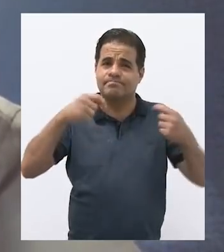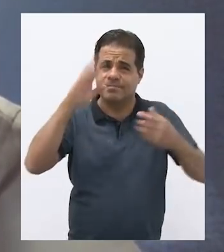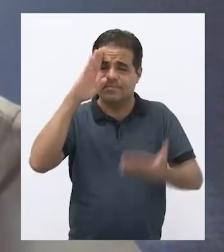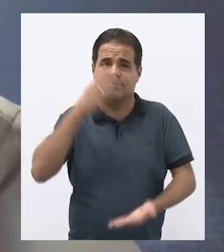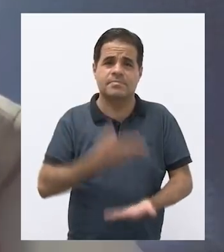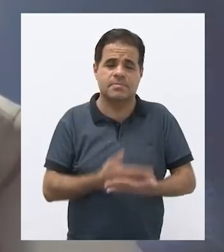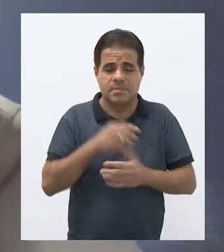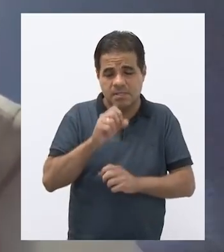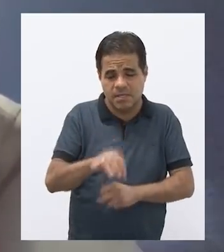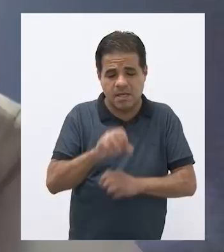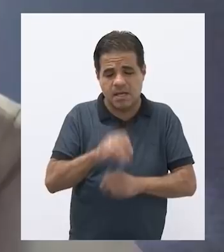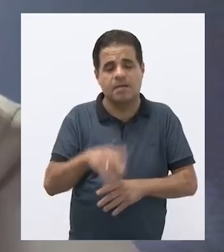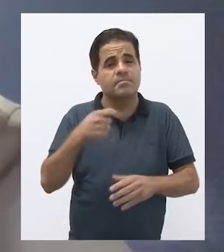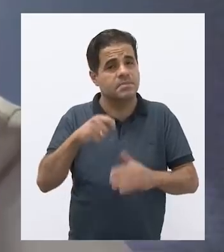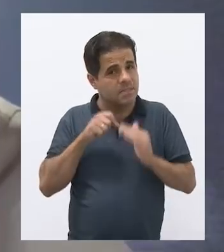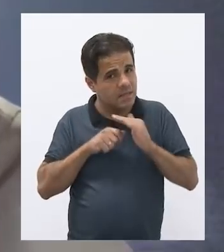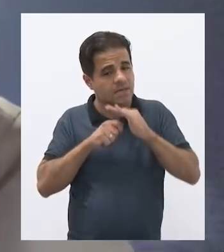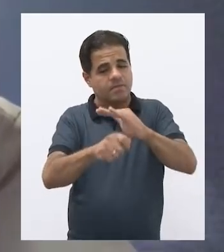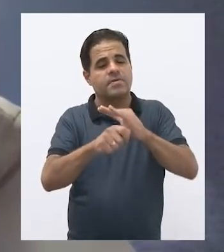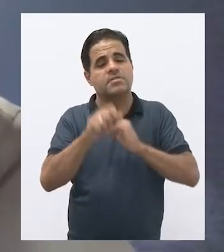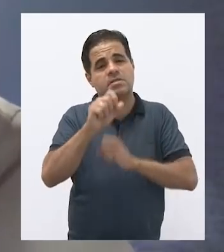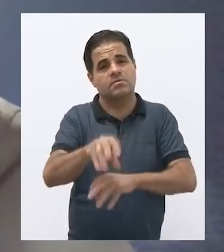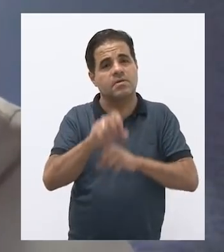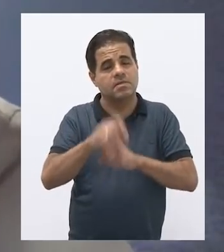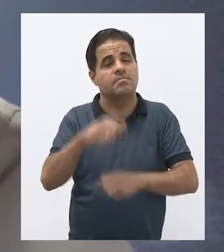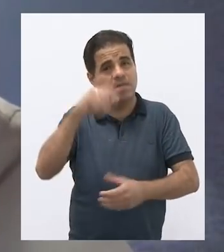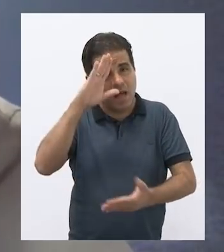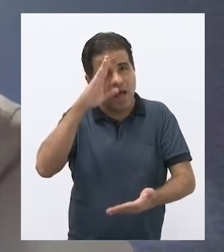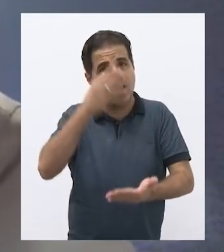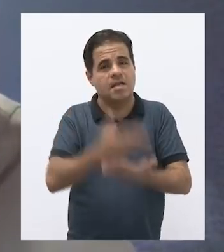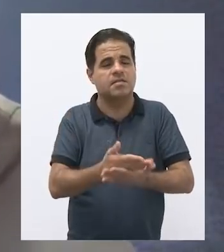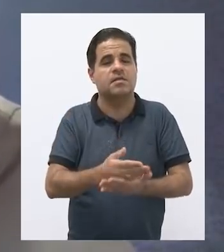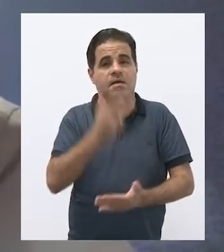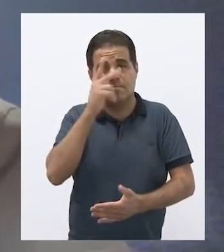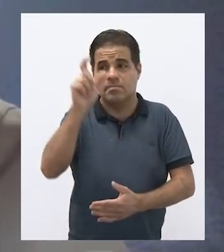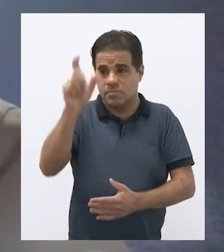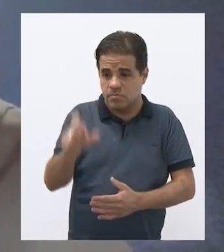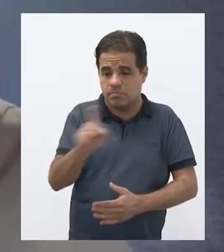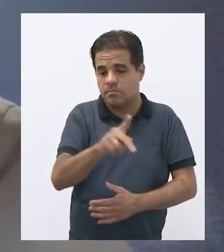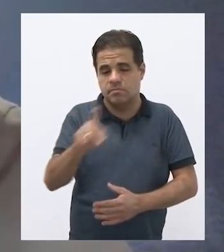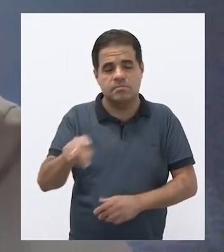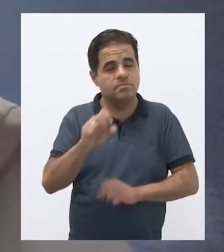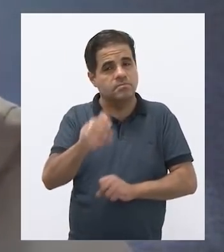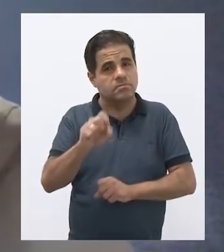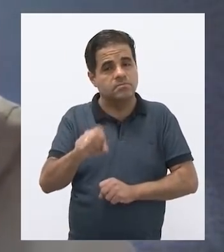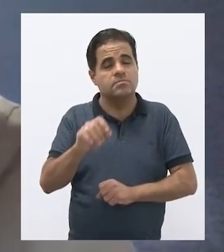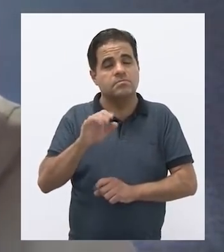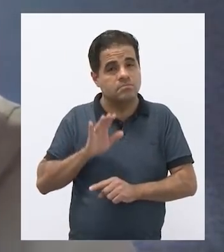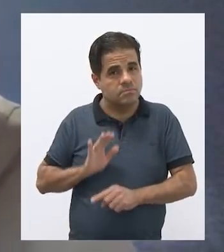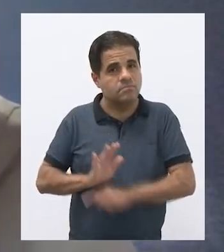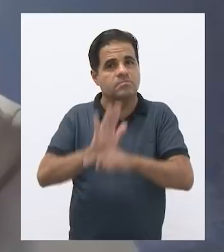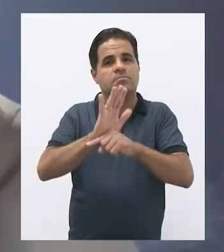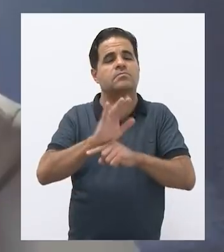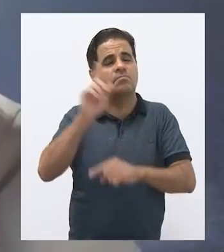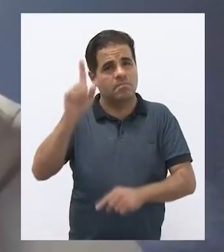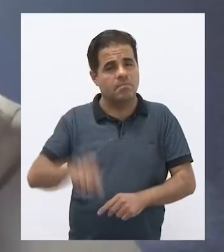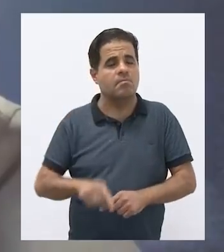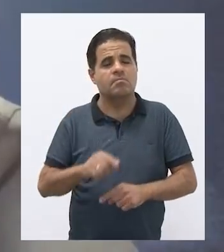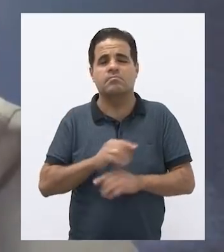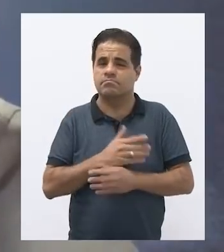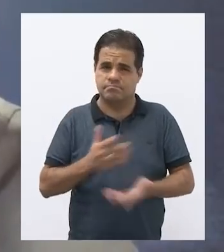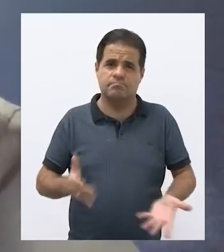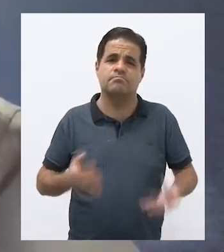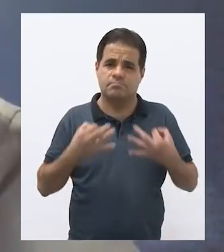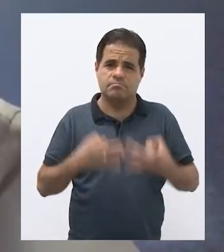na educação, tem que investir na educação e tem que acreditar no educador, investir no educador, que esse é, sem